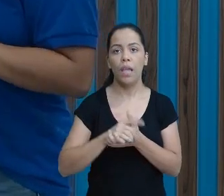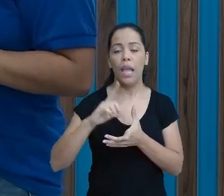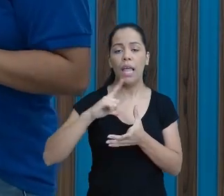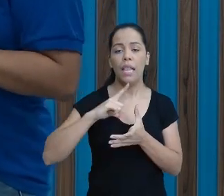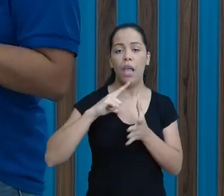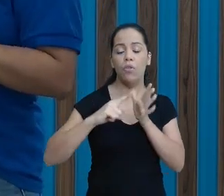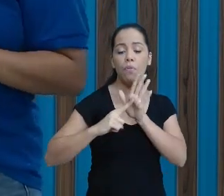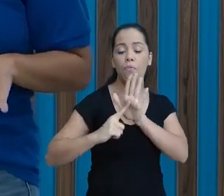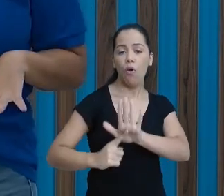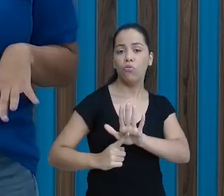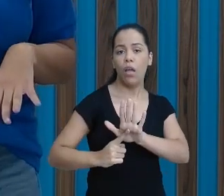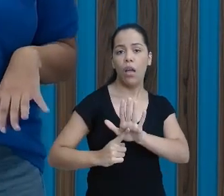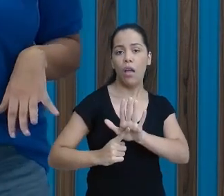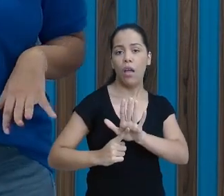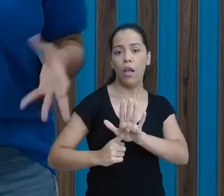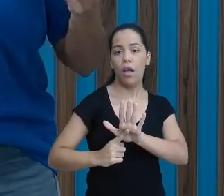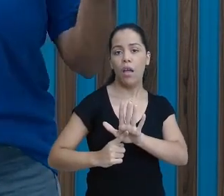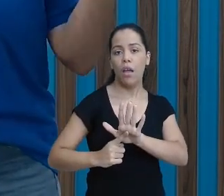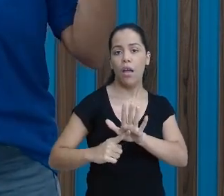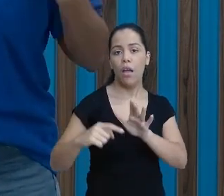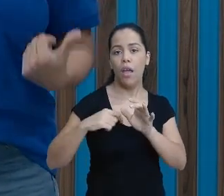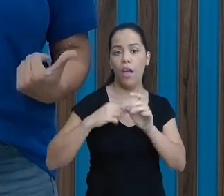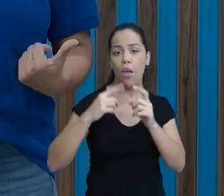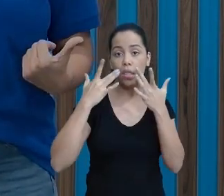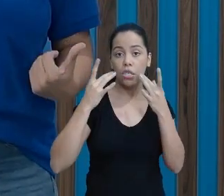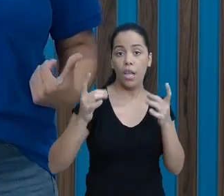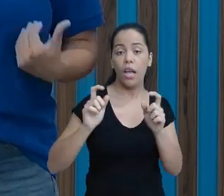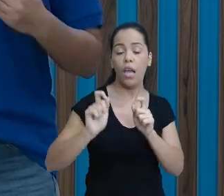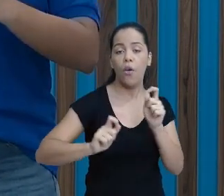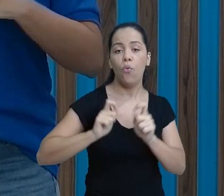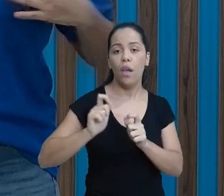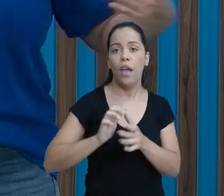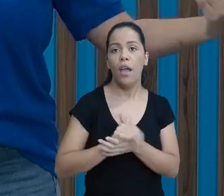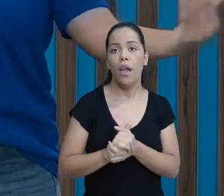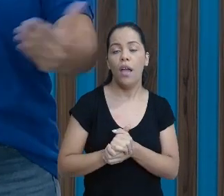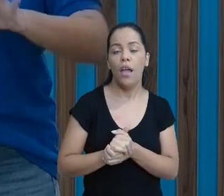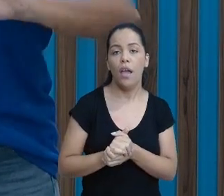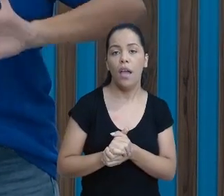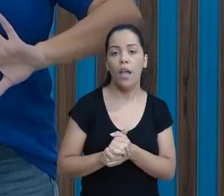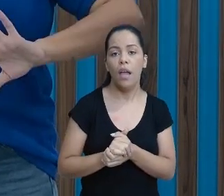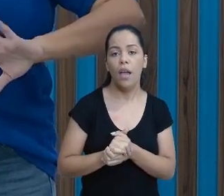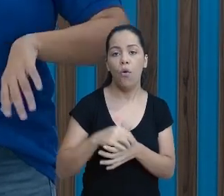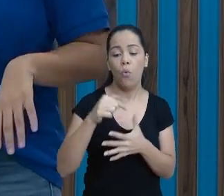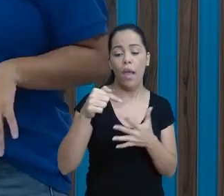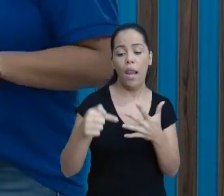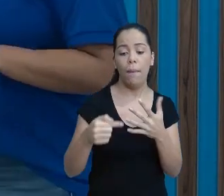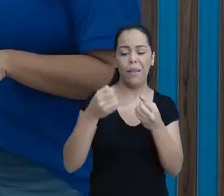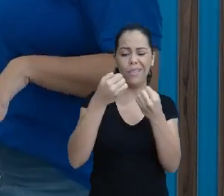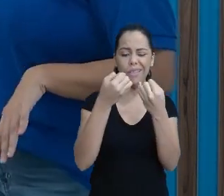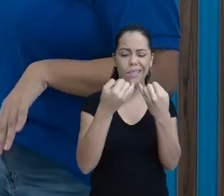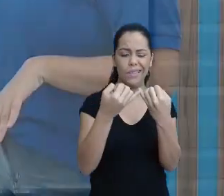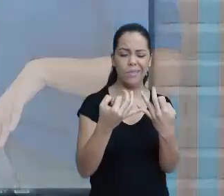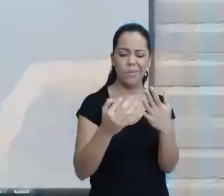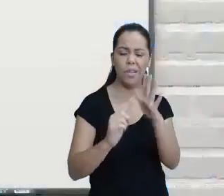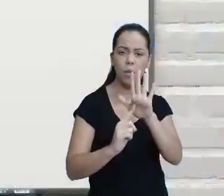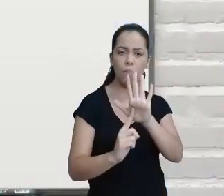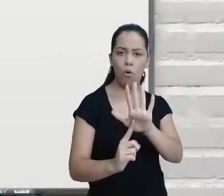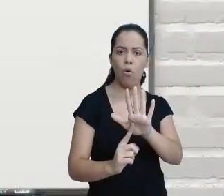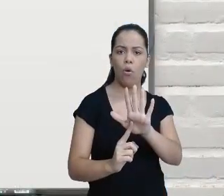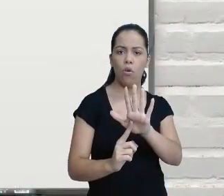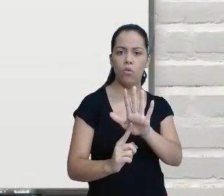E aqui, na verdade, eu destaquei o elemento descritivo do agrupamento textual expor. Por quê?